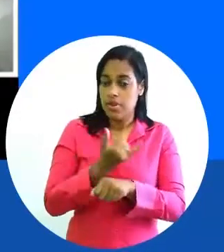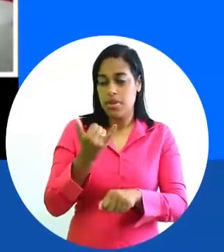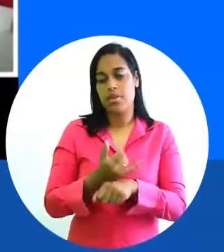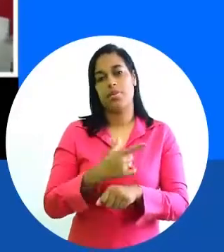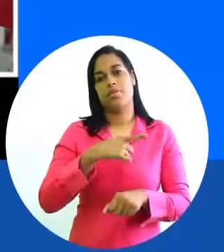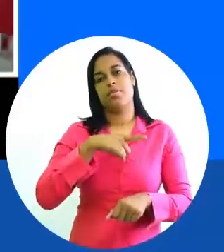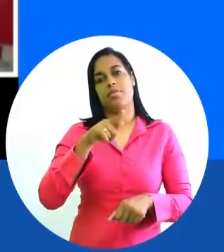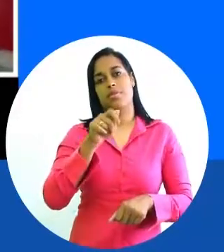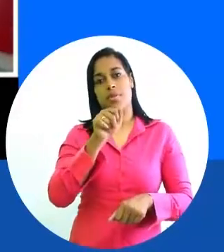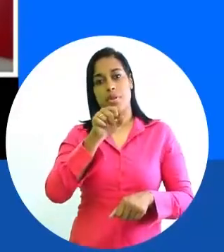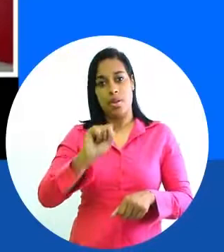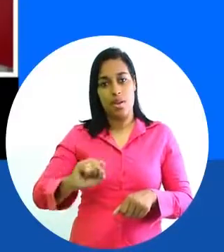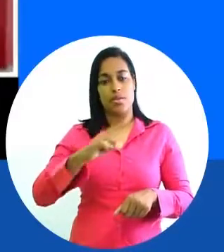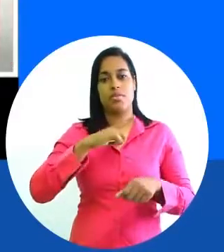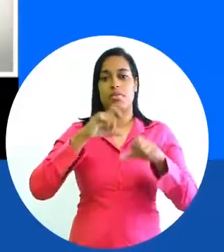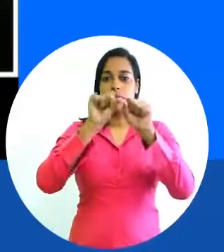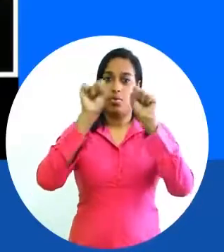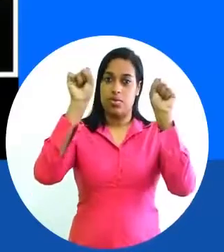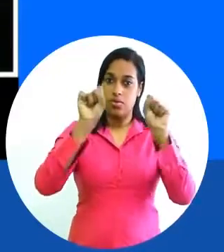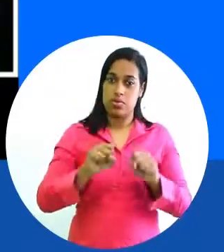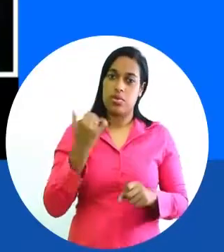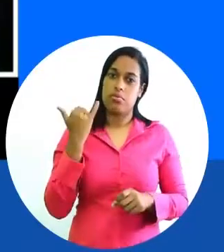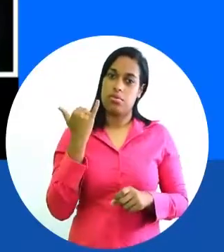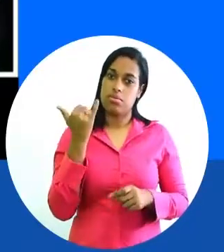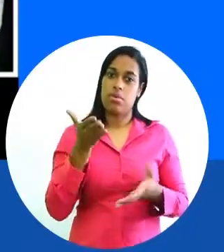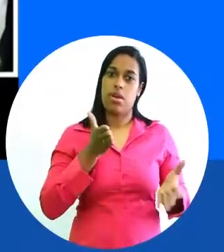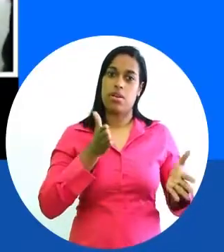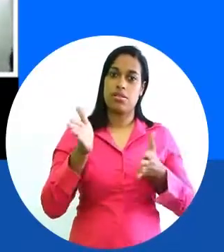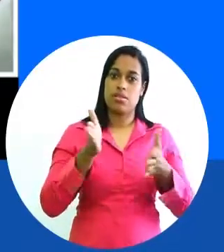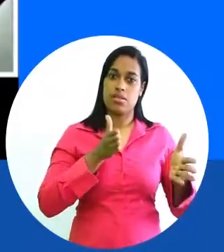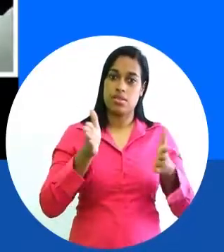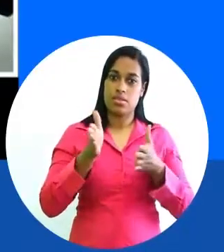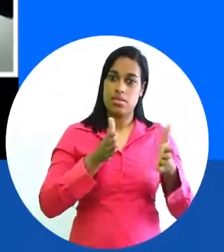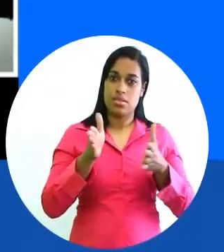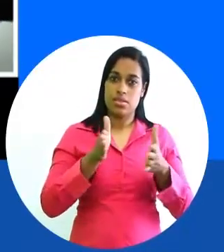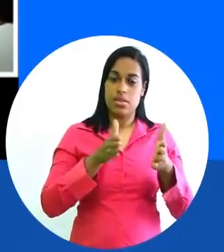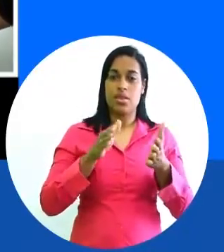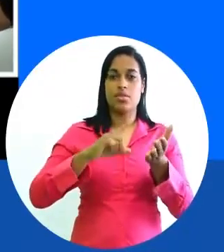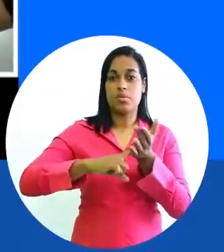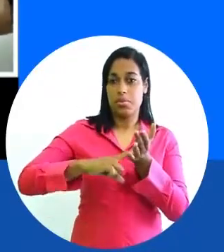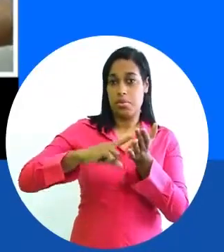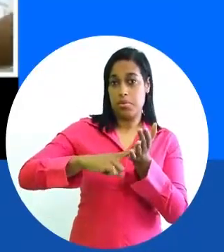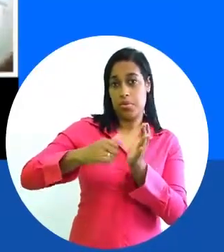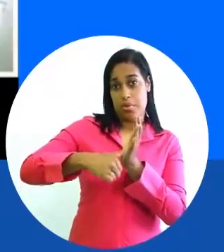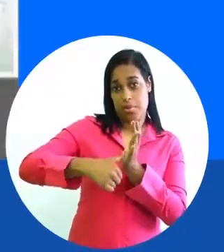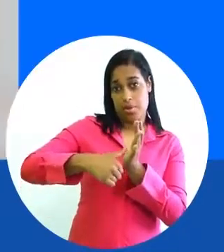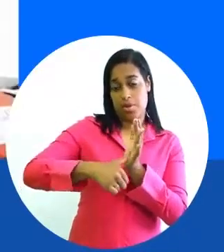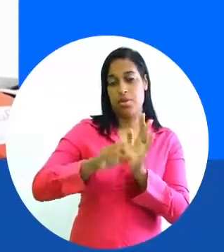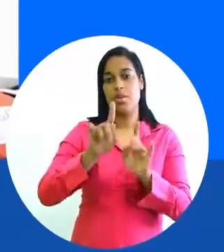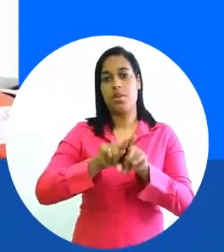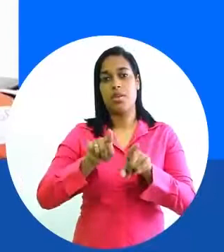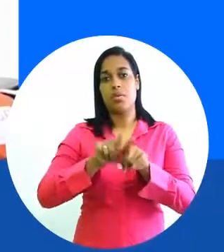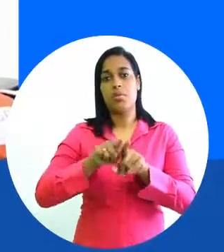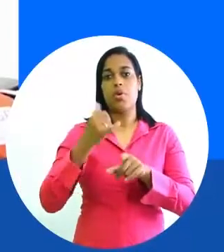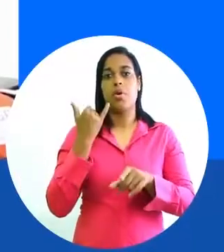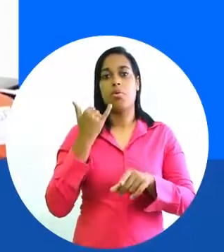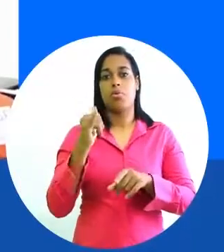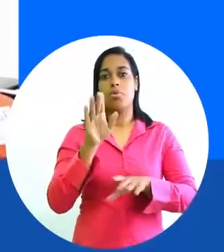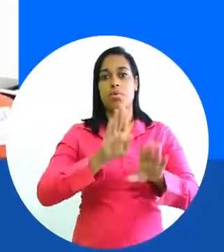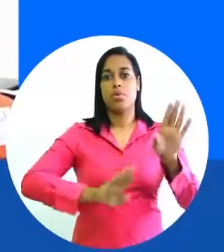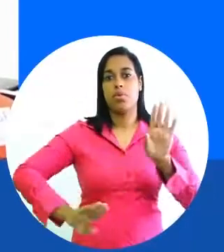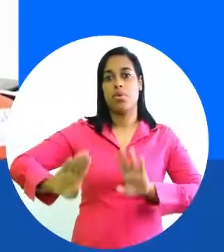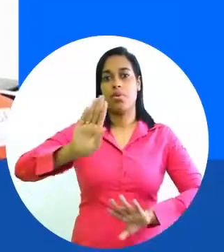FM200, eu tenho sistema VESDA de controle, acesso por biometria, controle de temperatura e umidade. Qualquer coisa, se acontecer